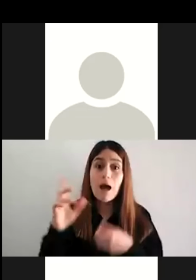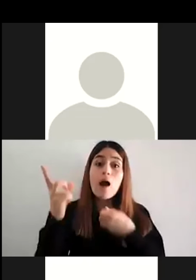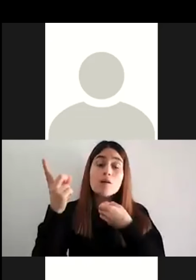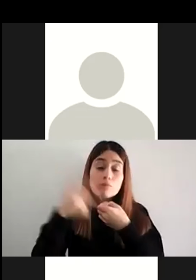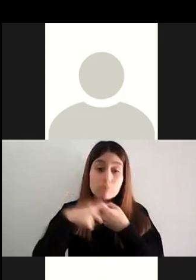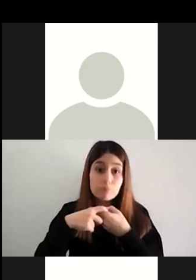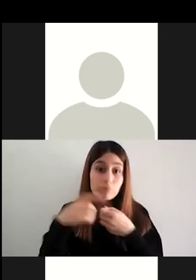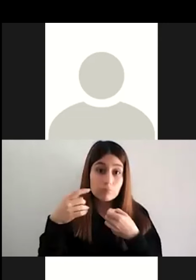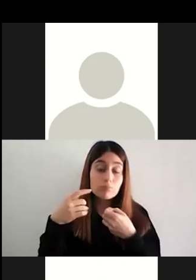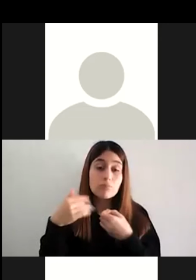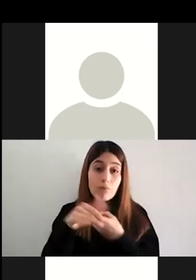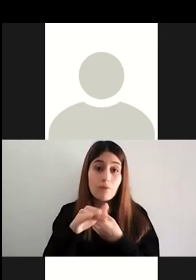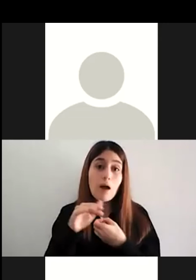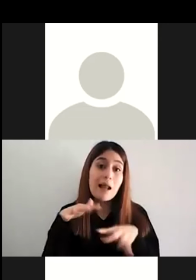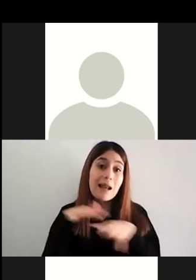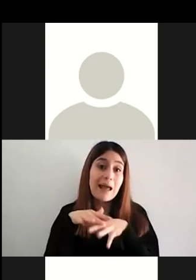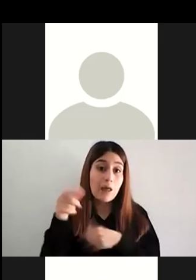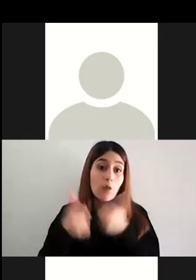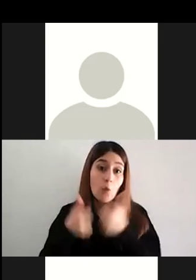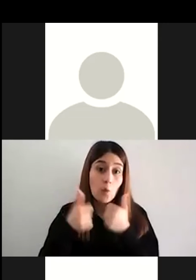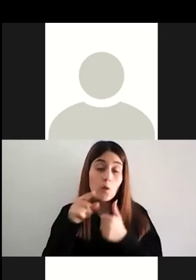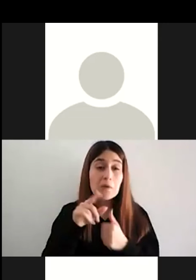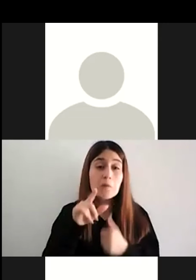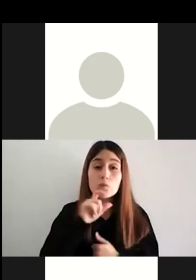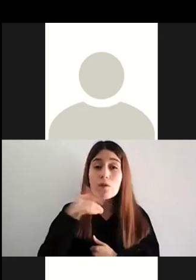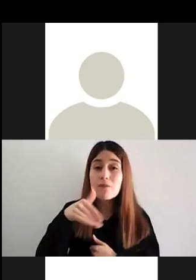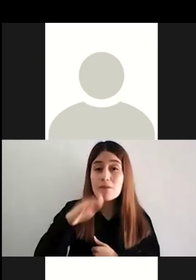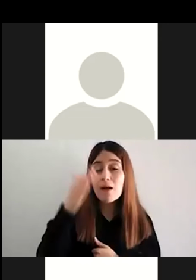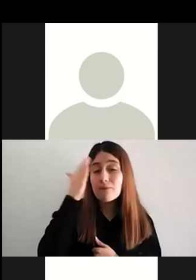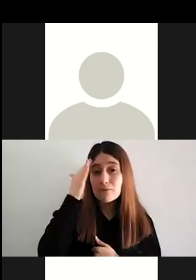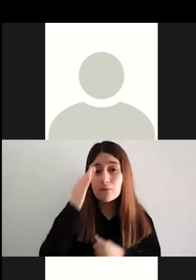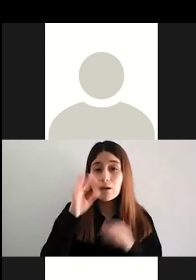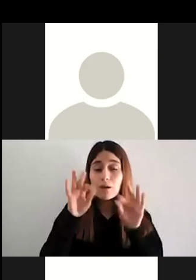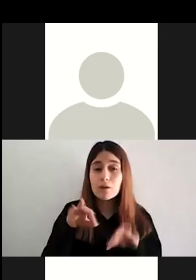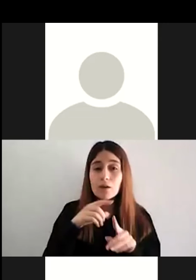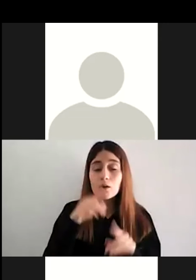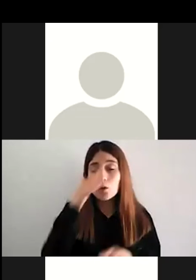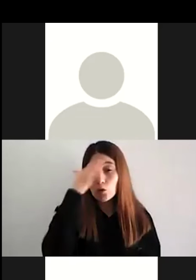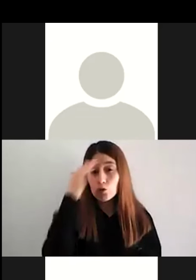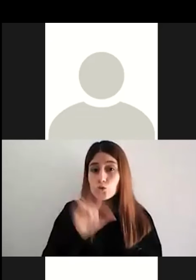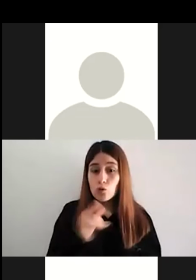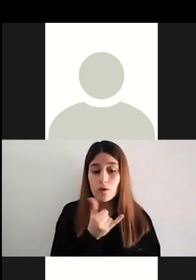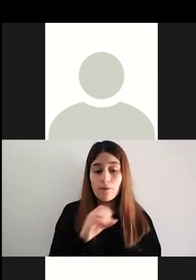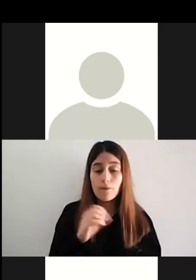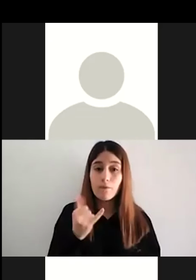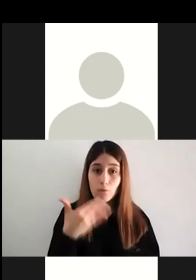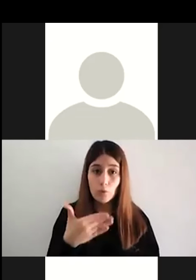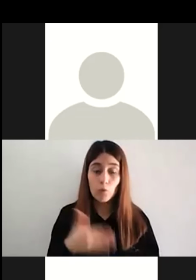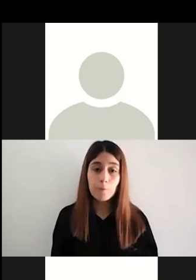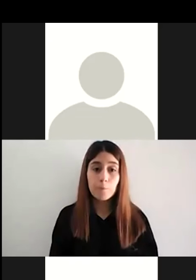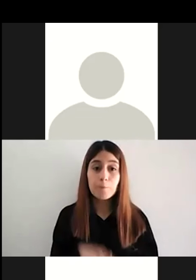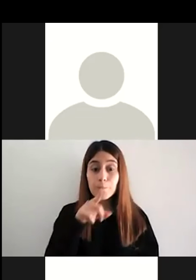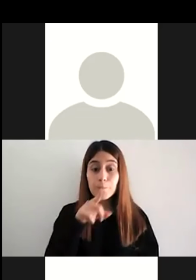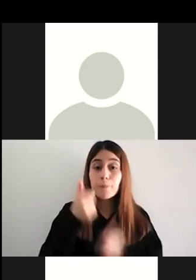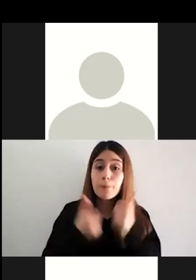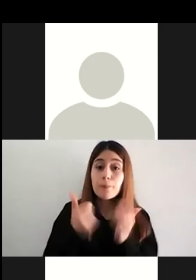candidataram, estando o processo previsto para terminar em julho de 2021. Importa ainda referir que as